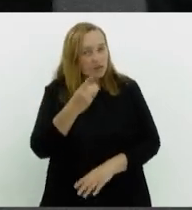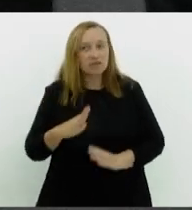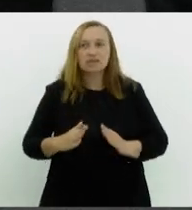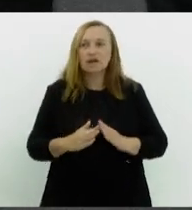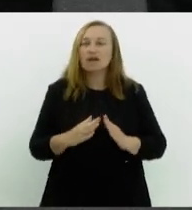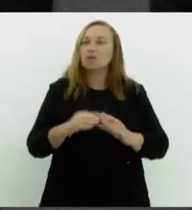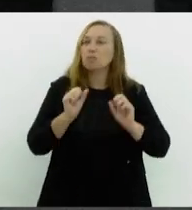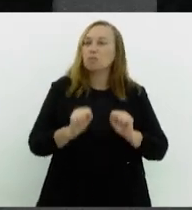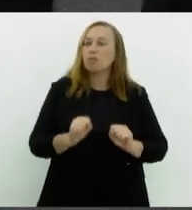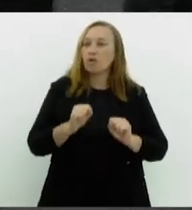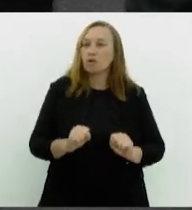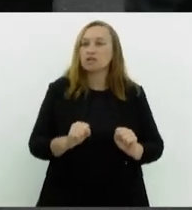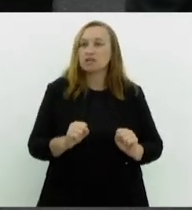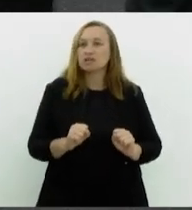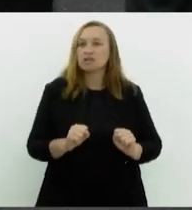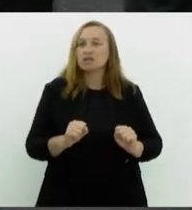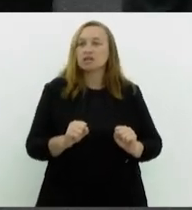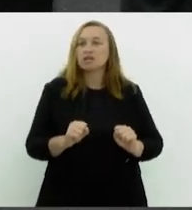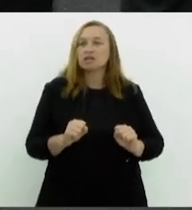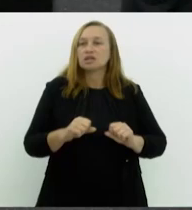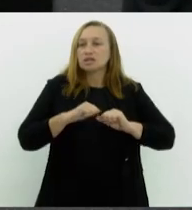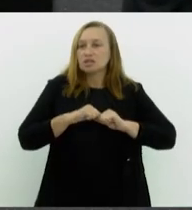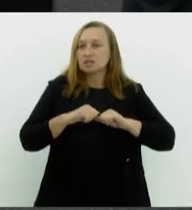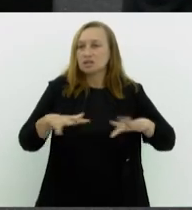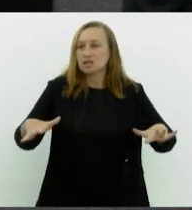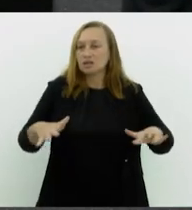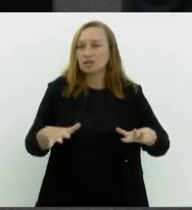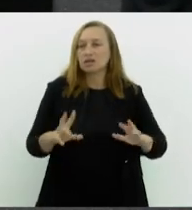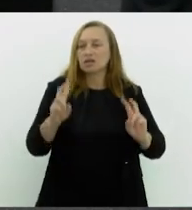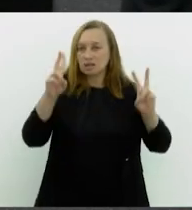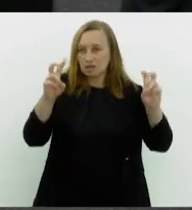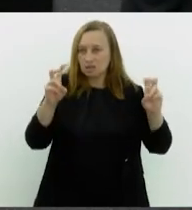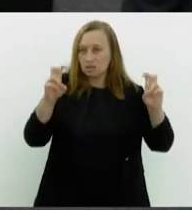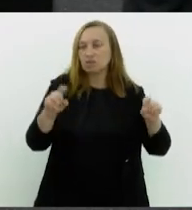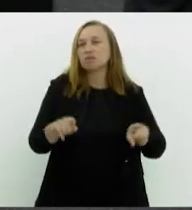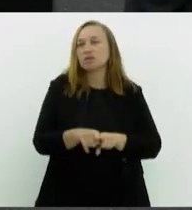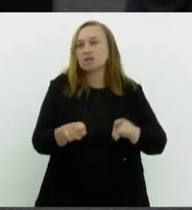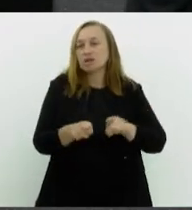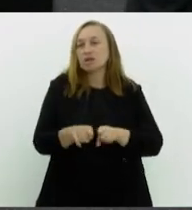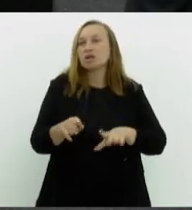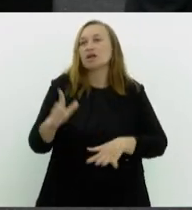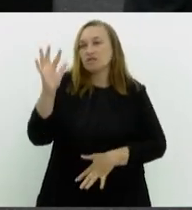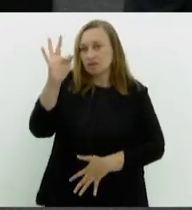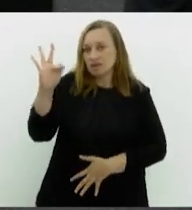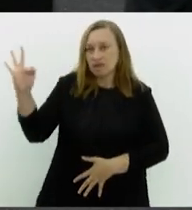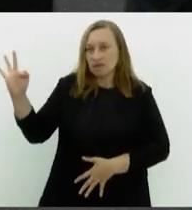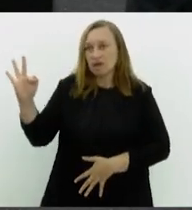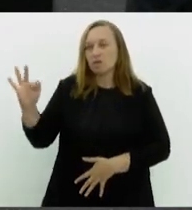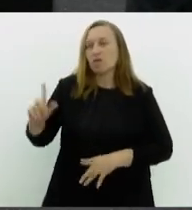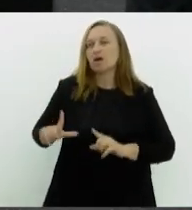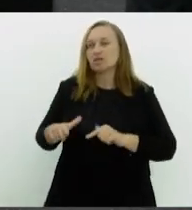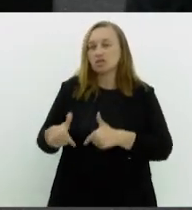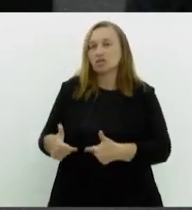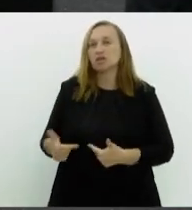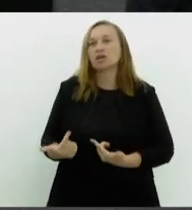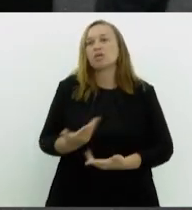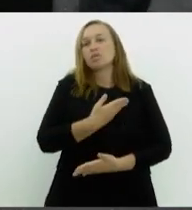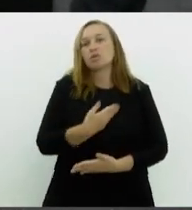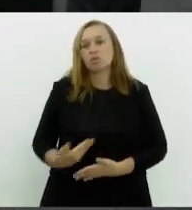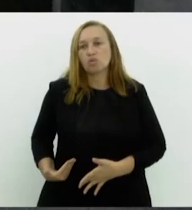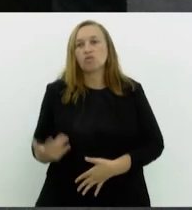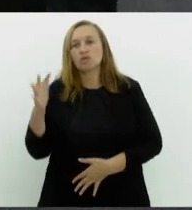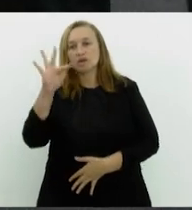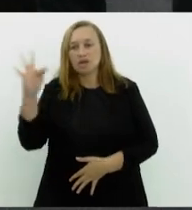a gente possa levar esse assunto a nível estadual, mas também a questão a nível federal, para que o governo federal,